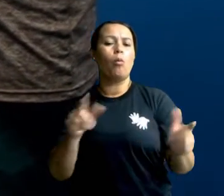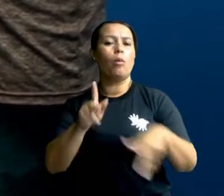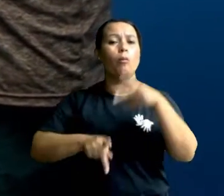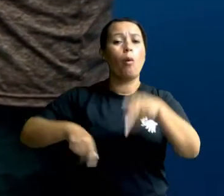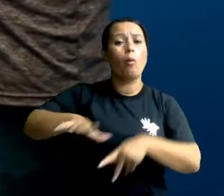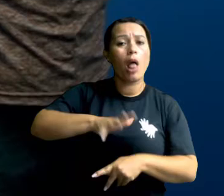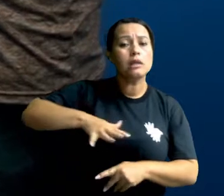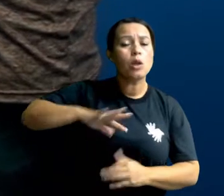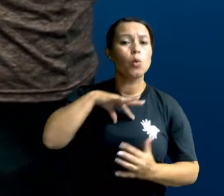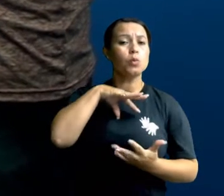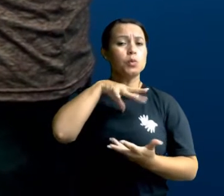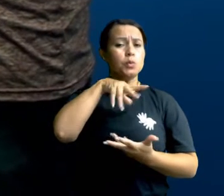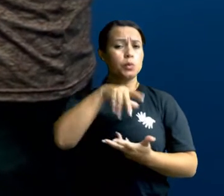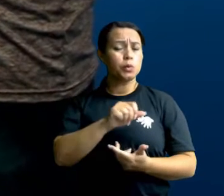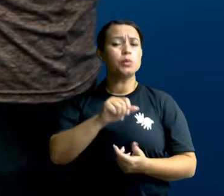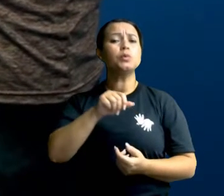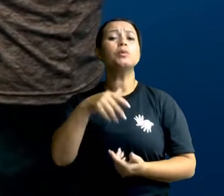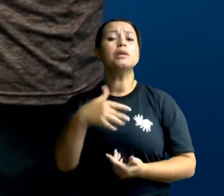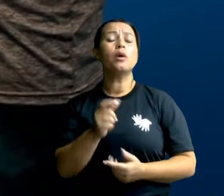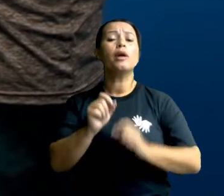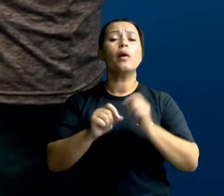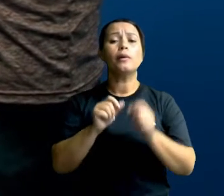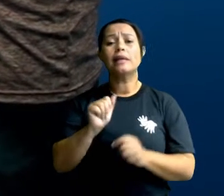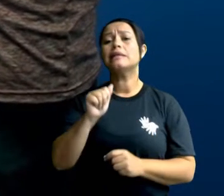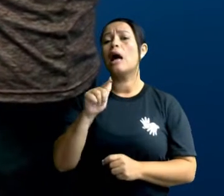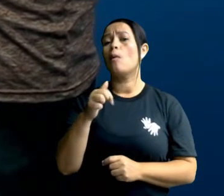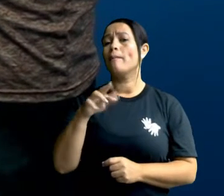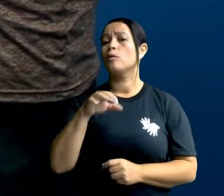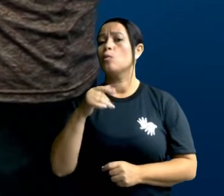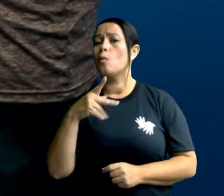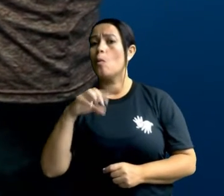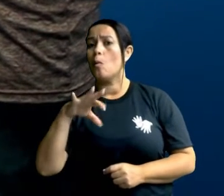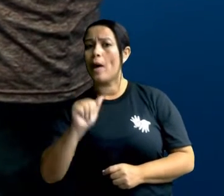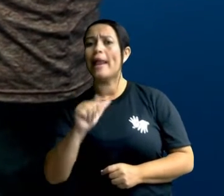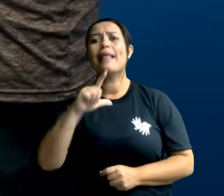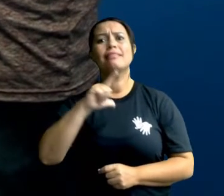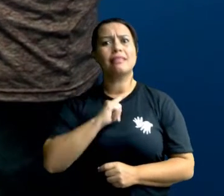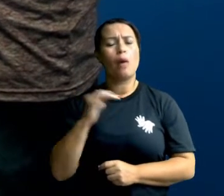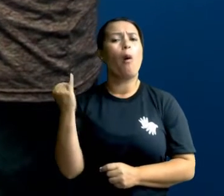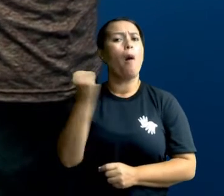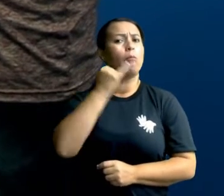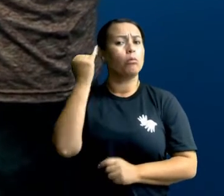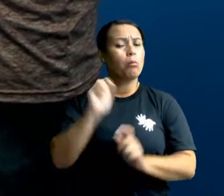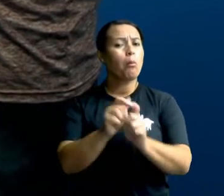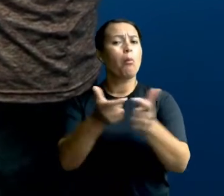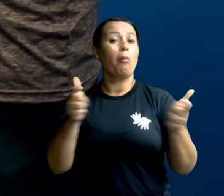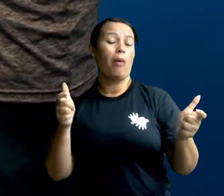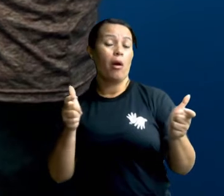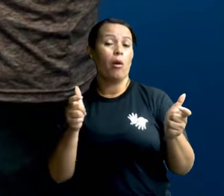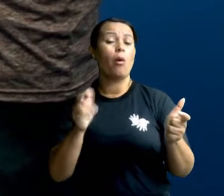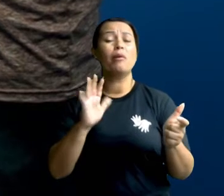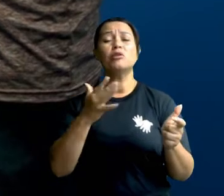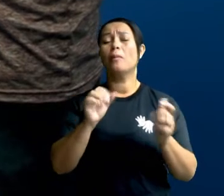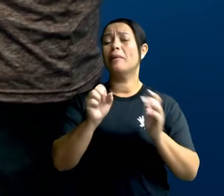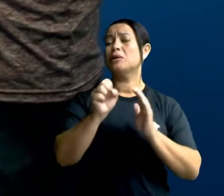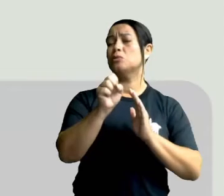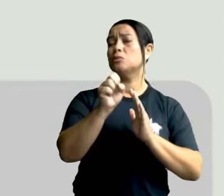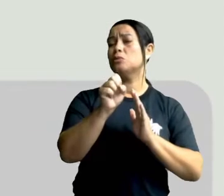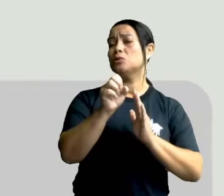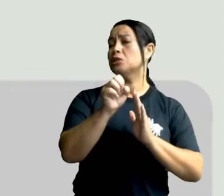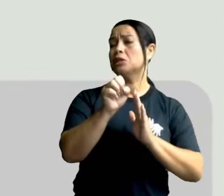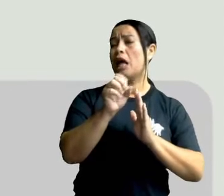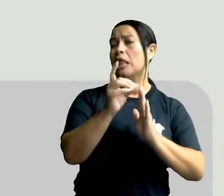crescimento da população urbana no mundo, a agropecuária passou a ter uma importância ainda maior, especialmente a partir da década